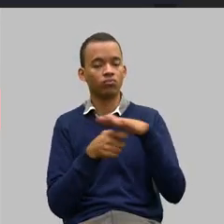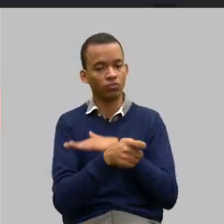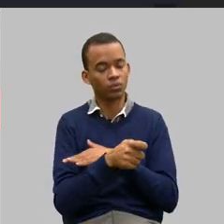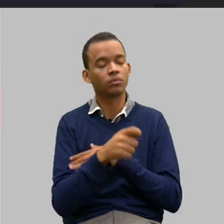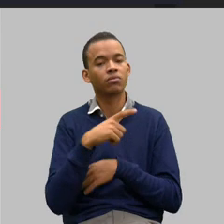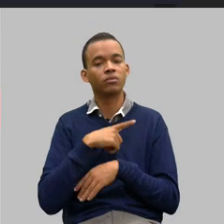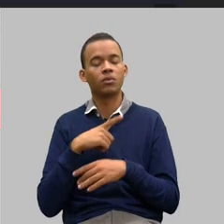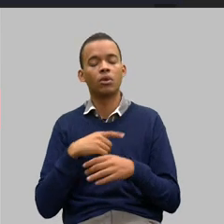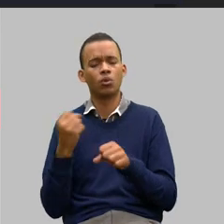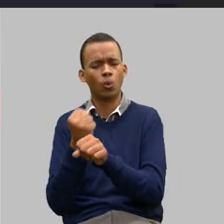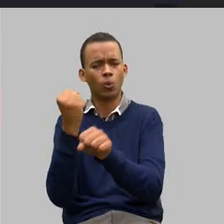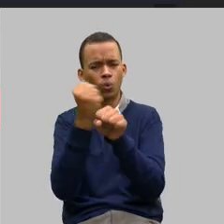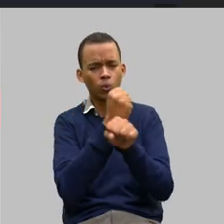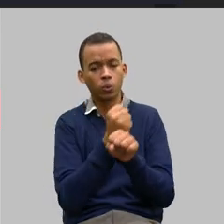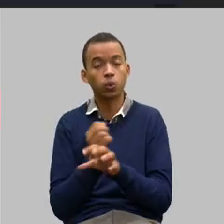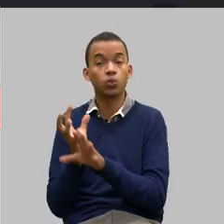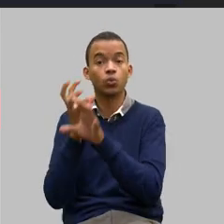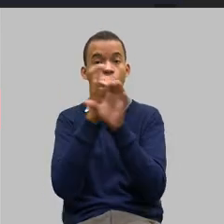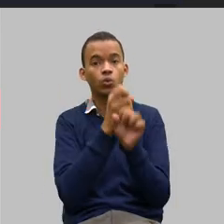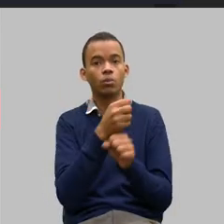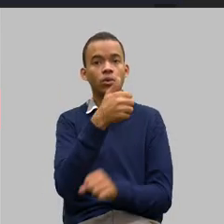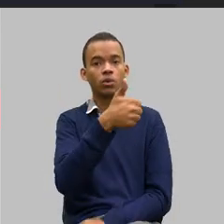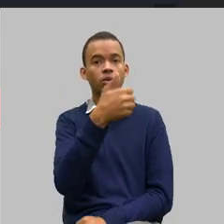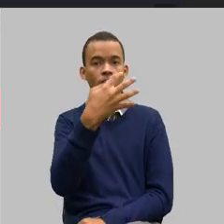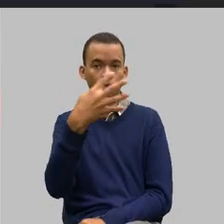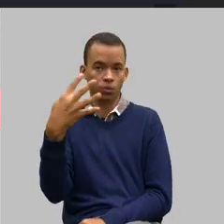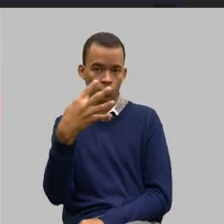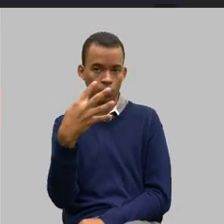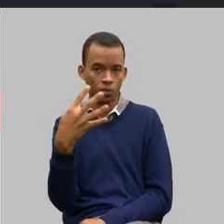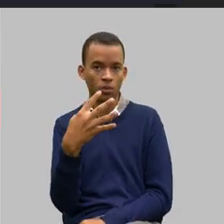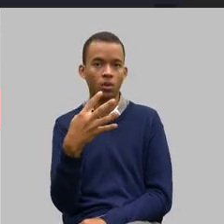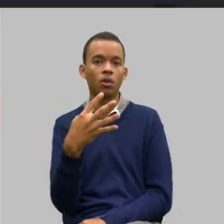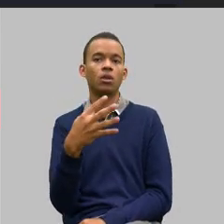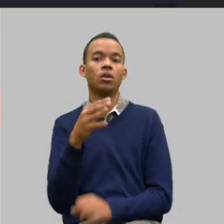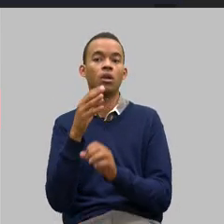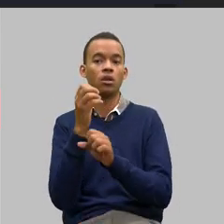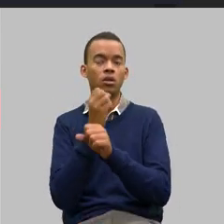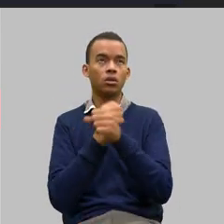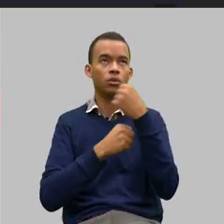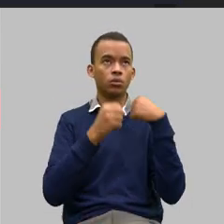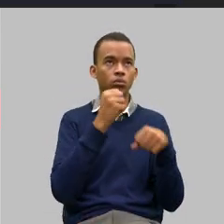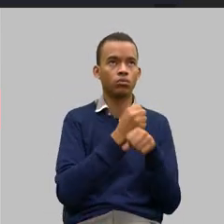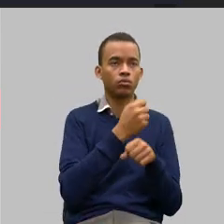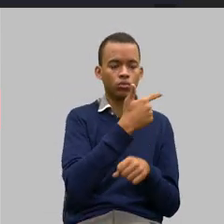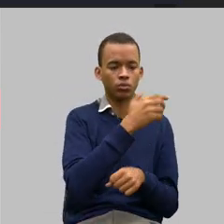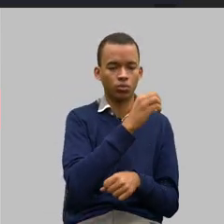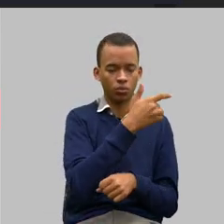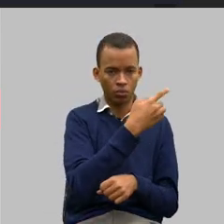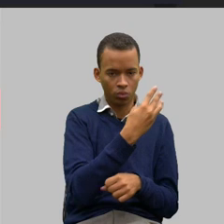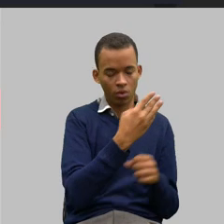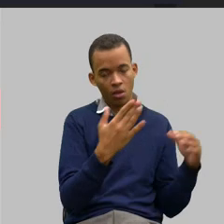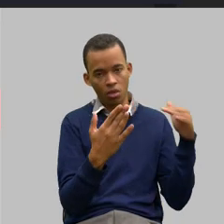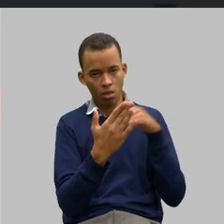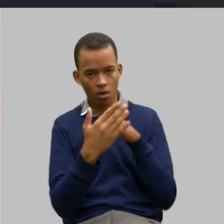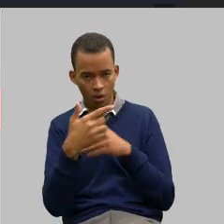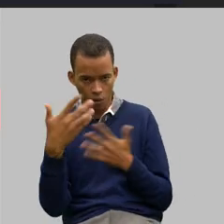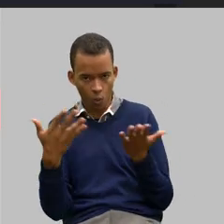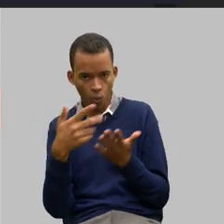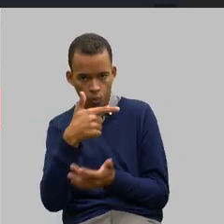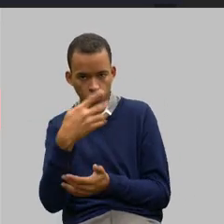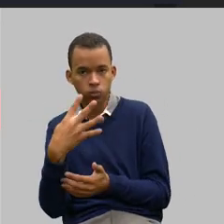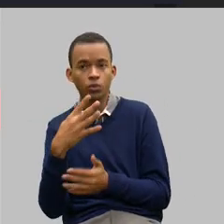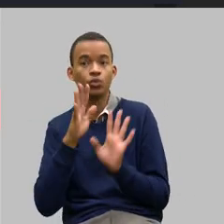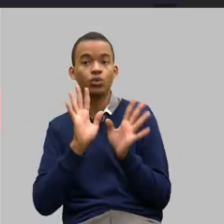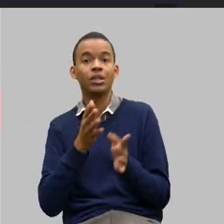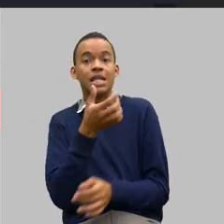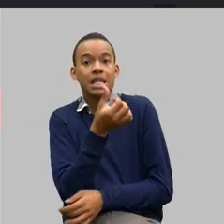dos quais 62 já foram concluídos né do ano passado para cá 1.3 bilhões de investimento então um